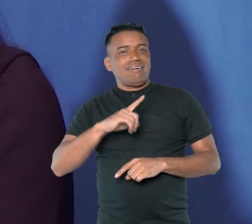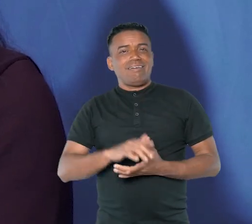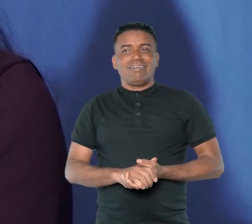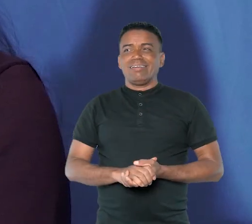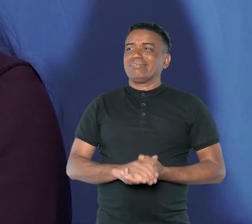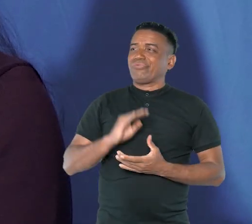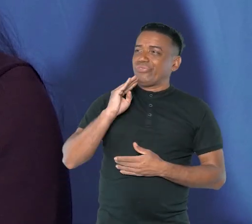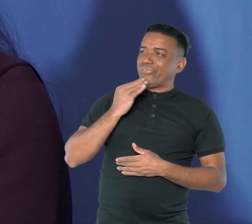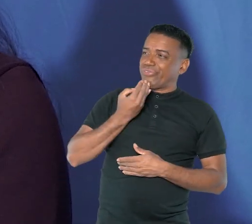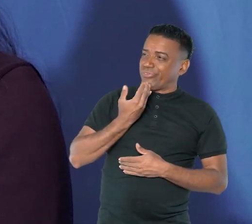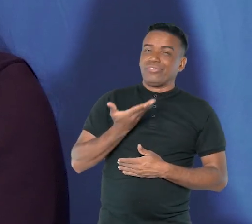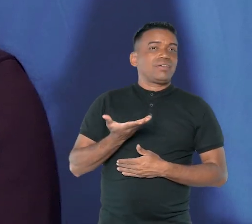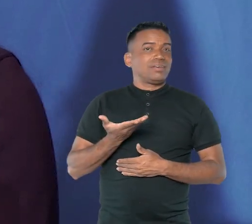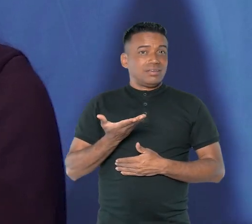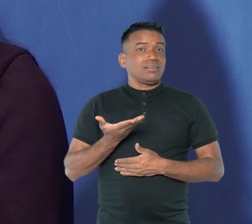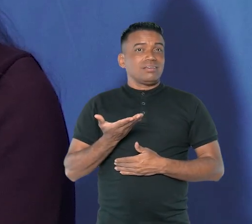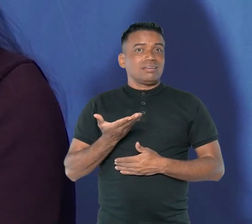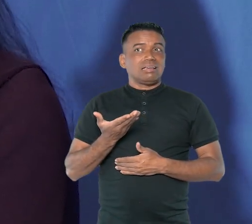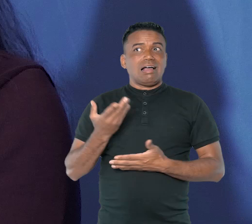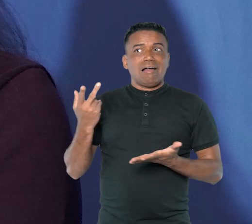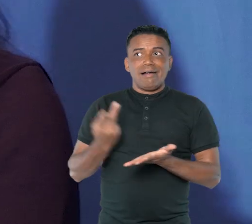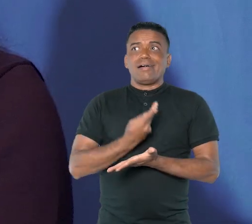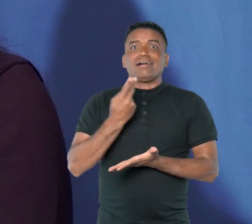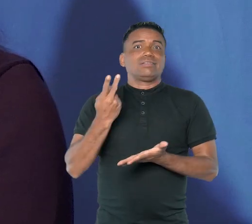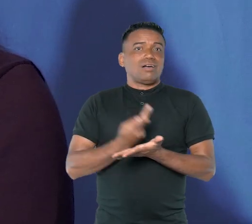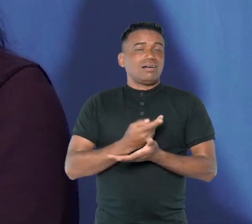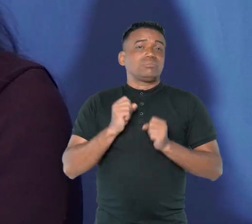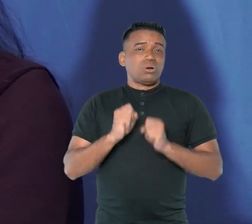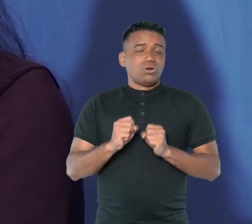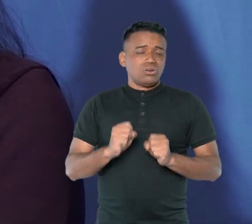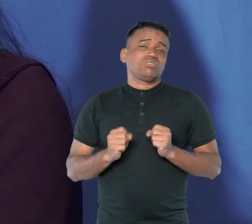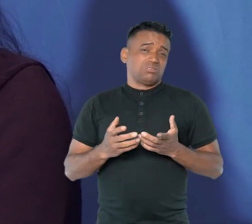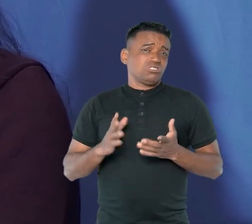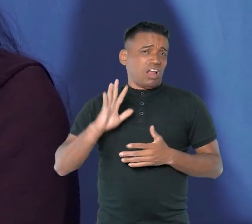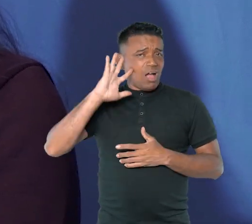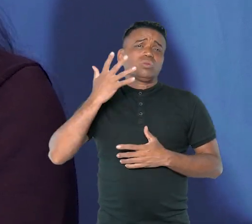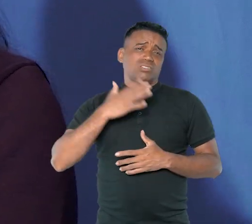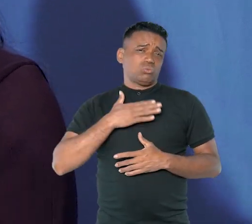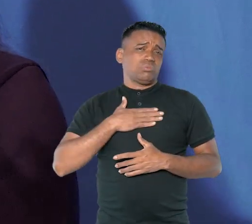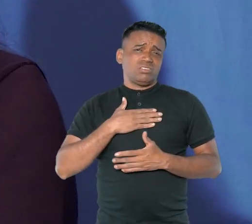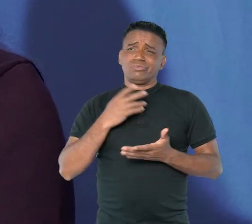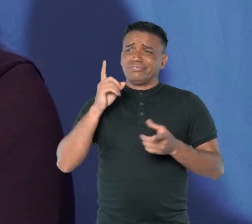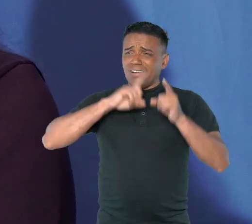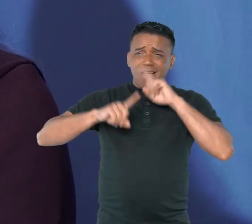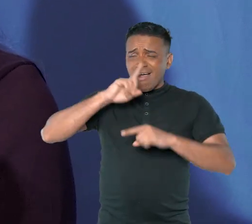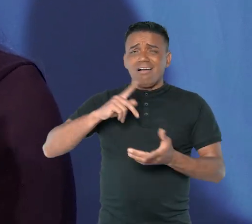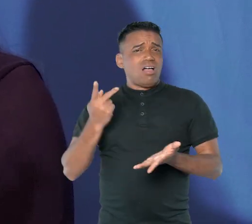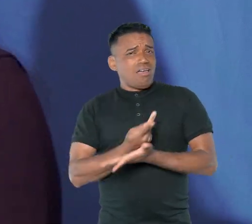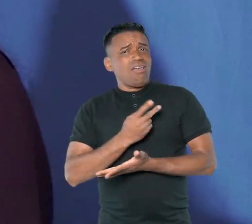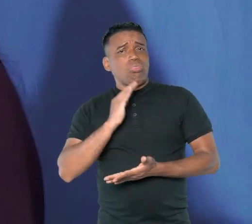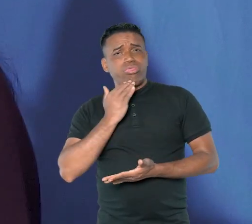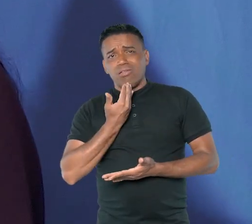passível do próximo tombo, como já caí várias vezes, né? Então, eu acho que a literatura ela é